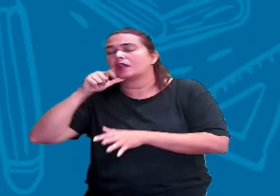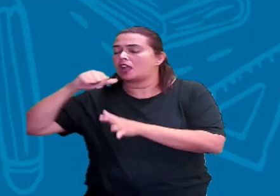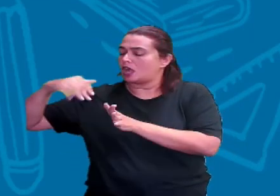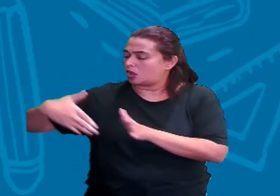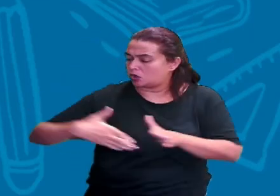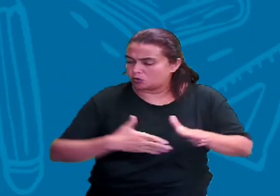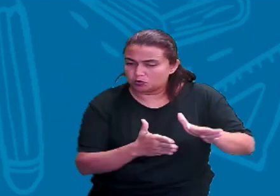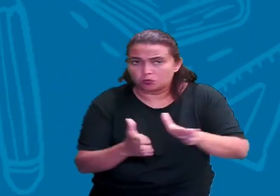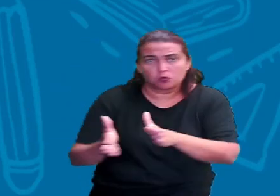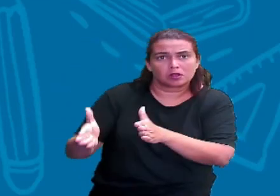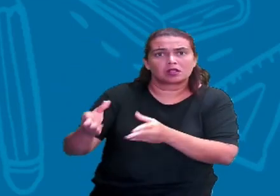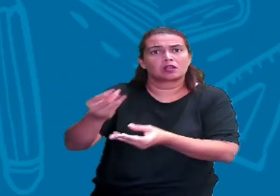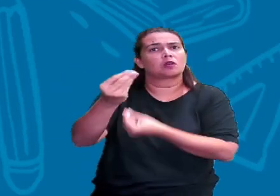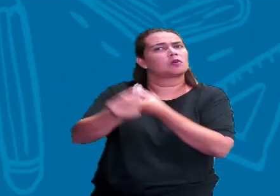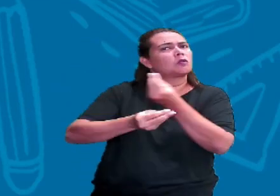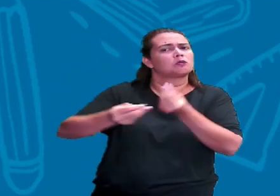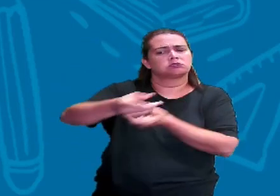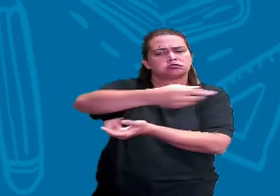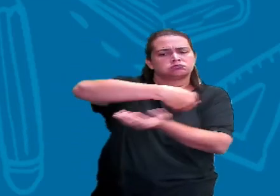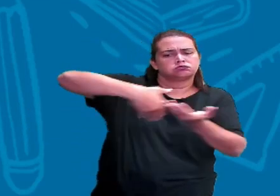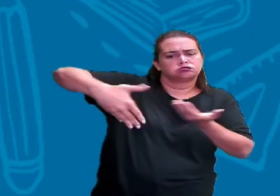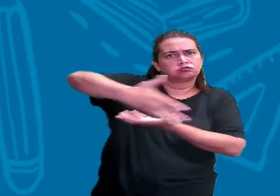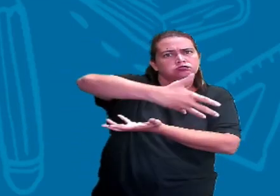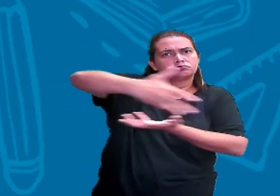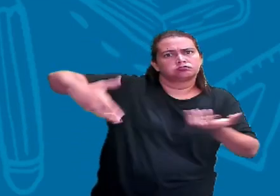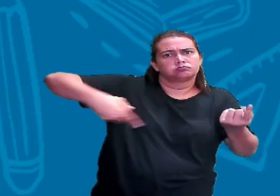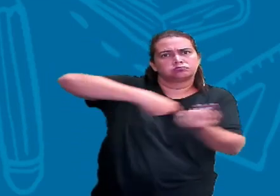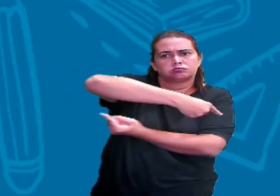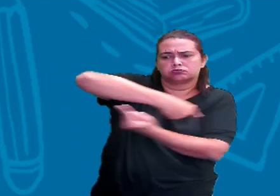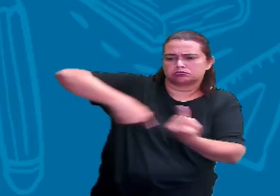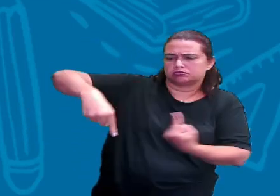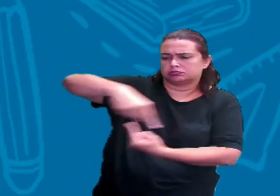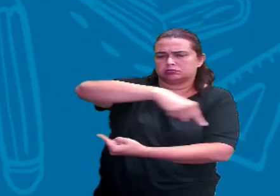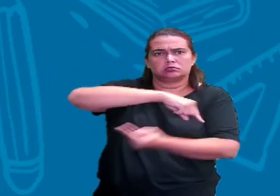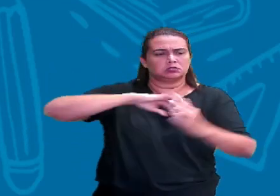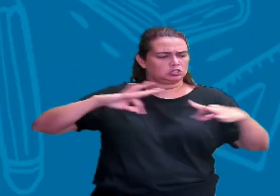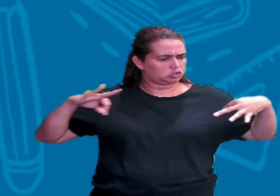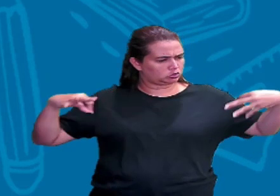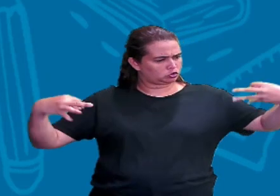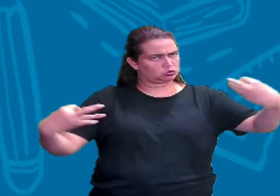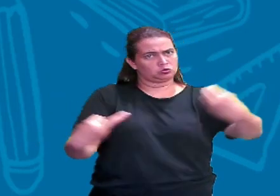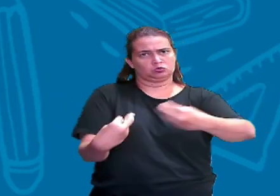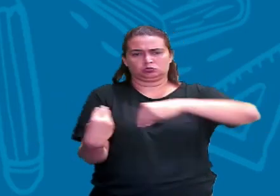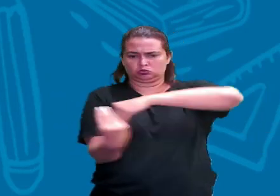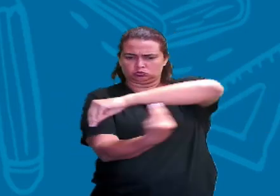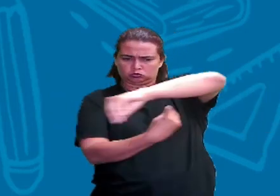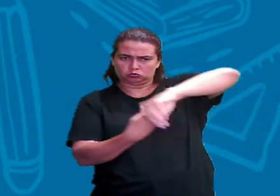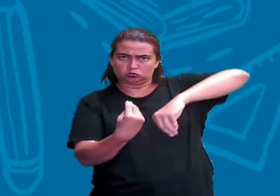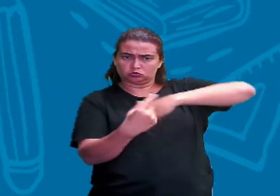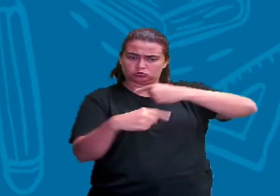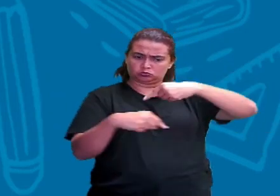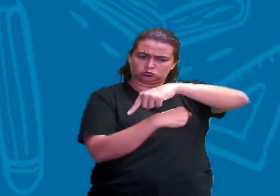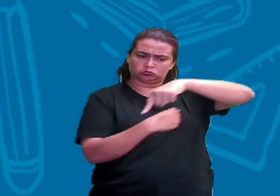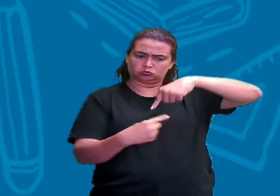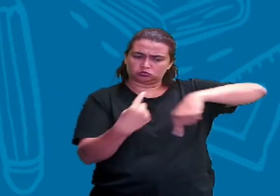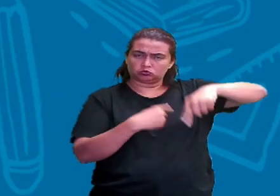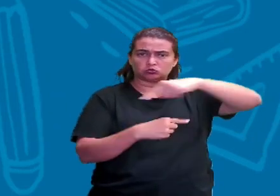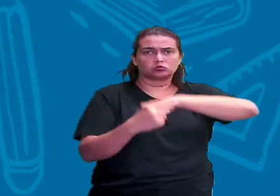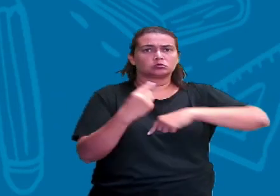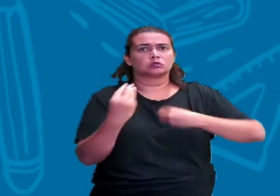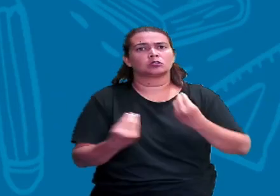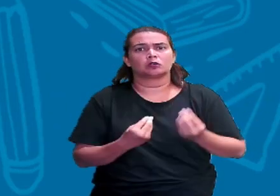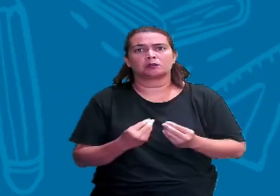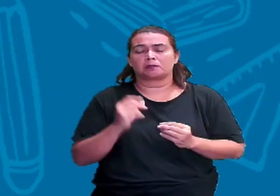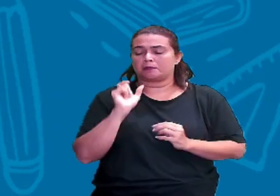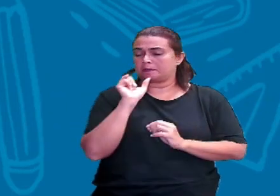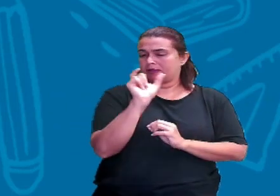se interrelacionam, como eles agem um com o outro, né? Como eles atuam um com o outro. A palavra geografia vem